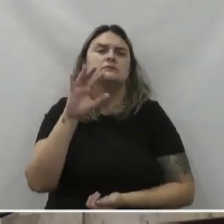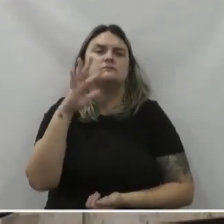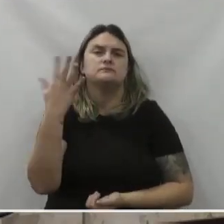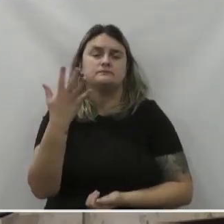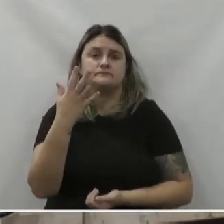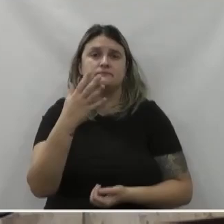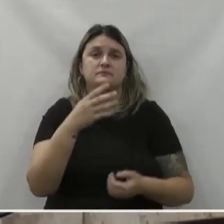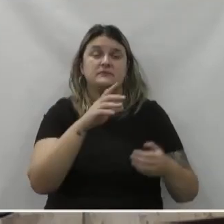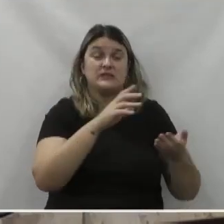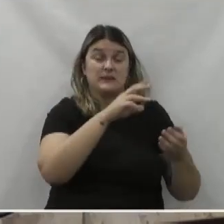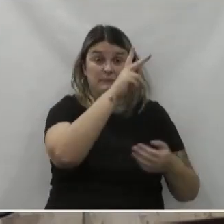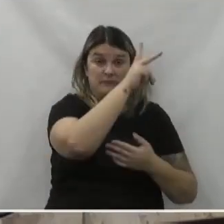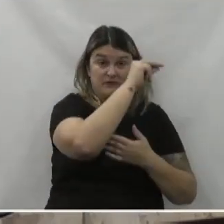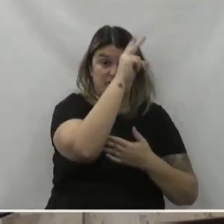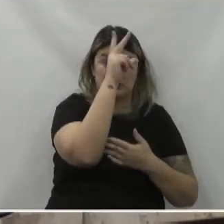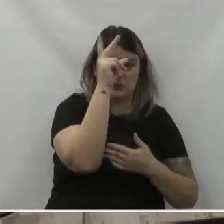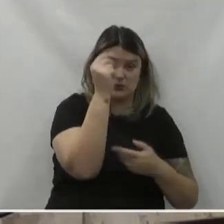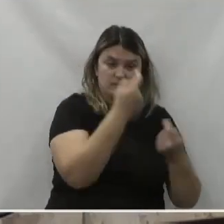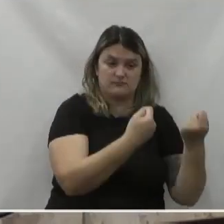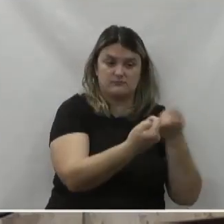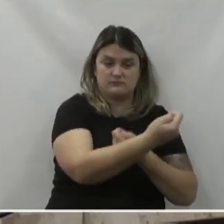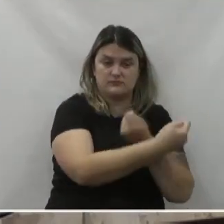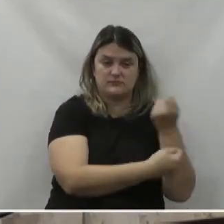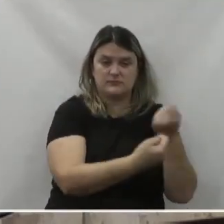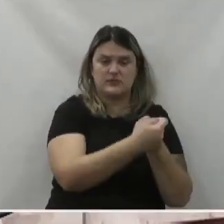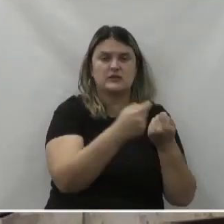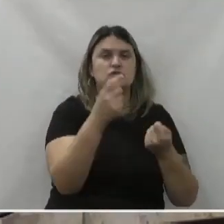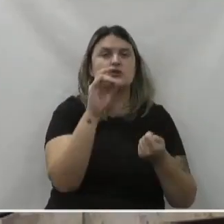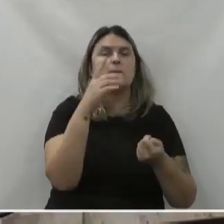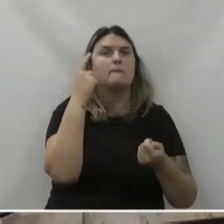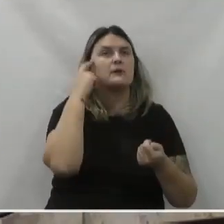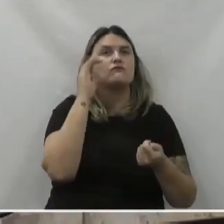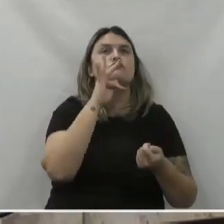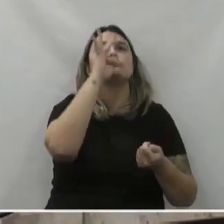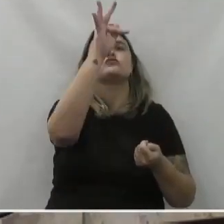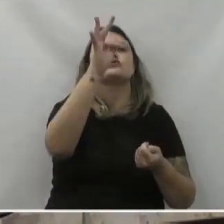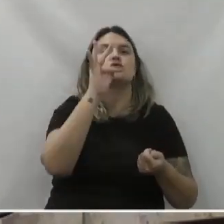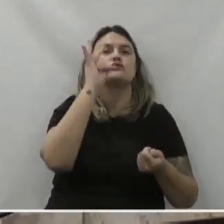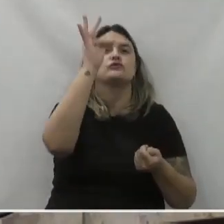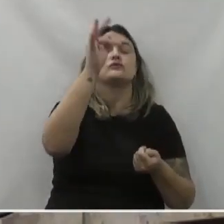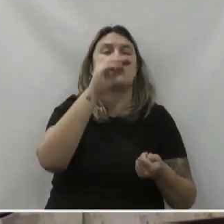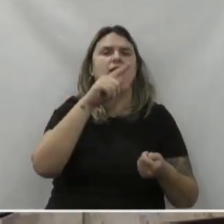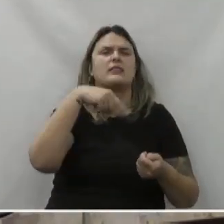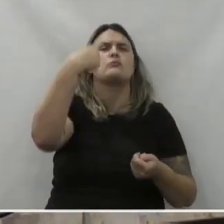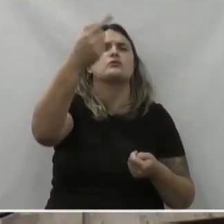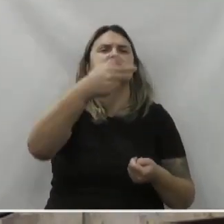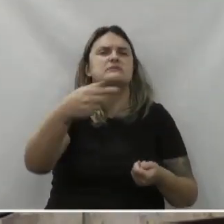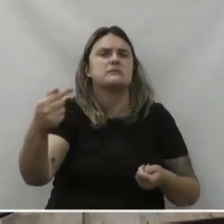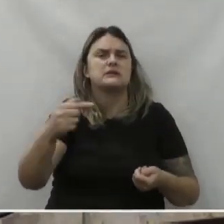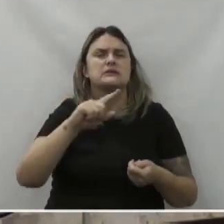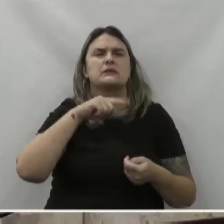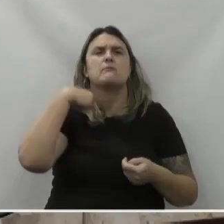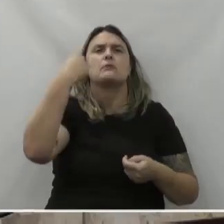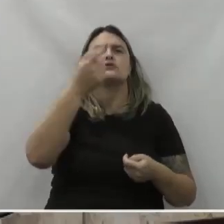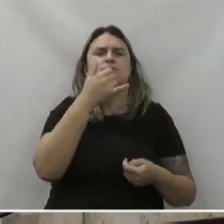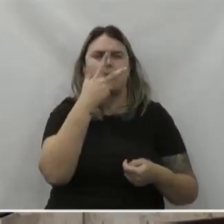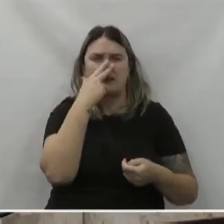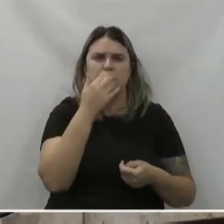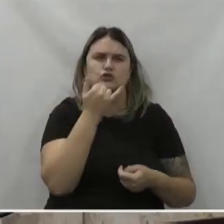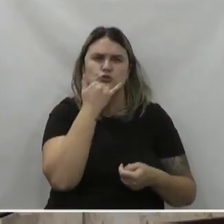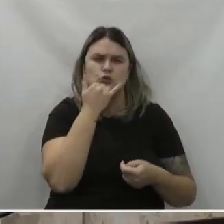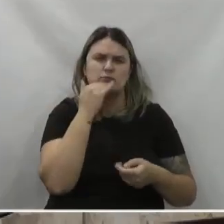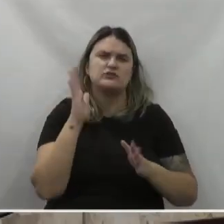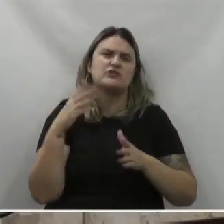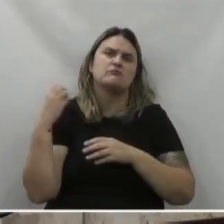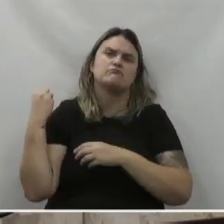setor financeiro da prefeitura fica sempre jogando para frente, né? Daqui a pouco a gente arruma, semana que vem a gente arruma. E há meses,